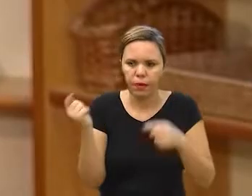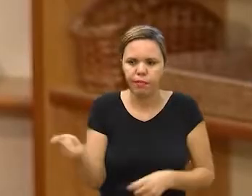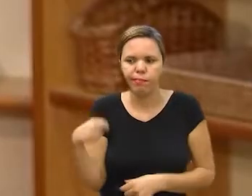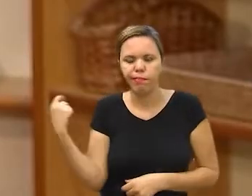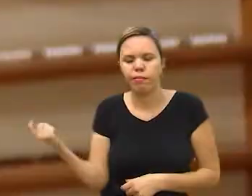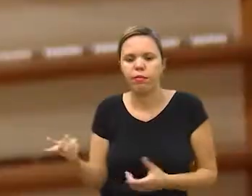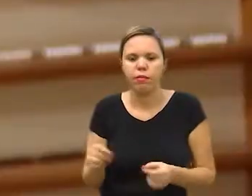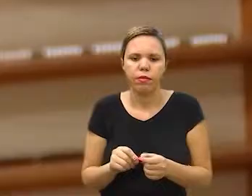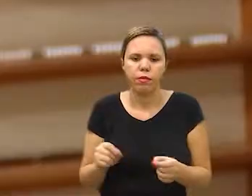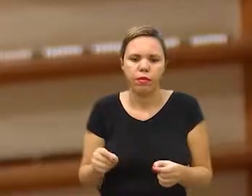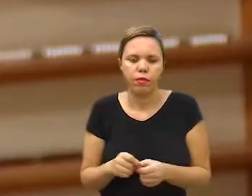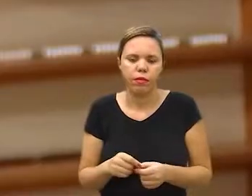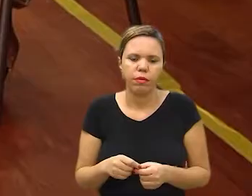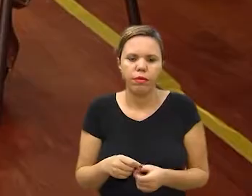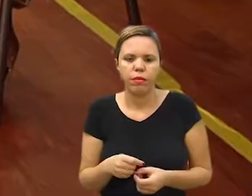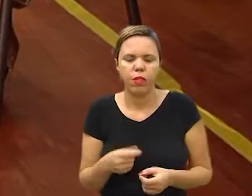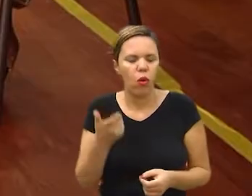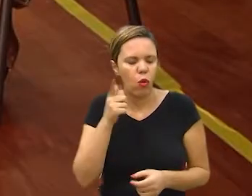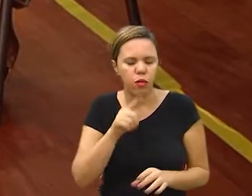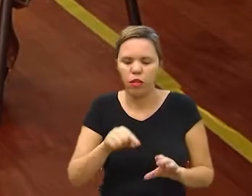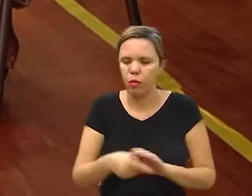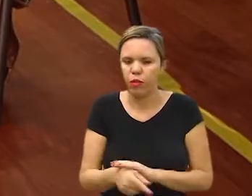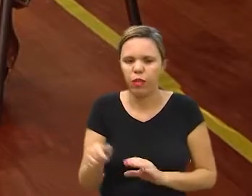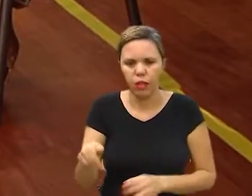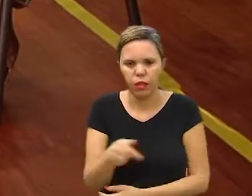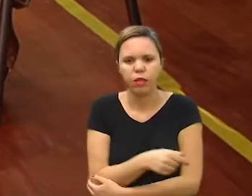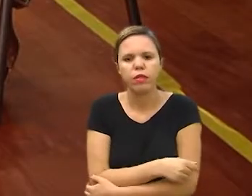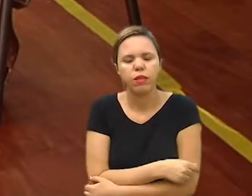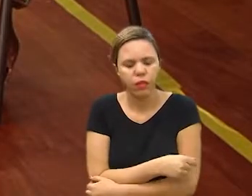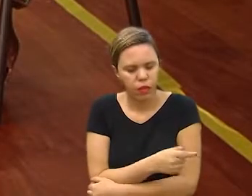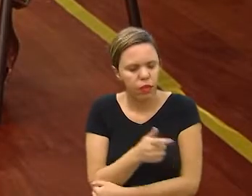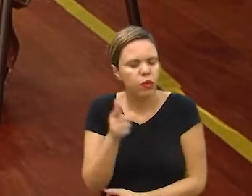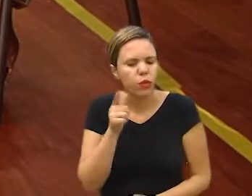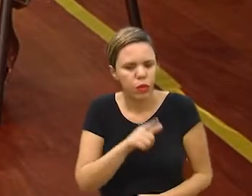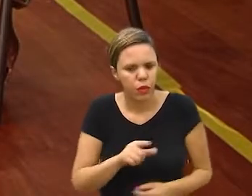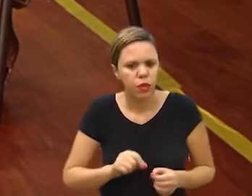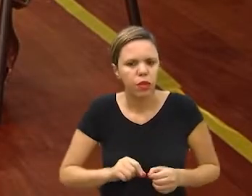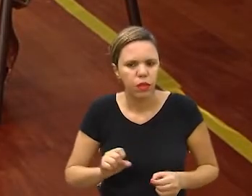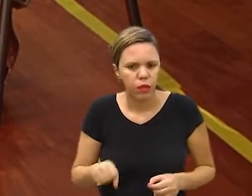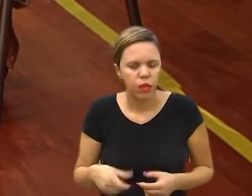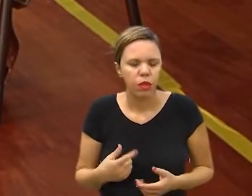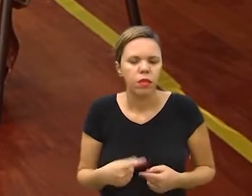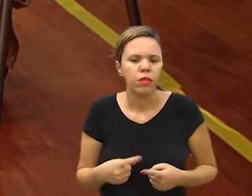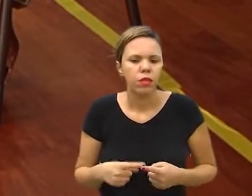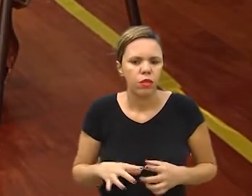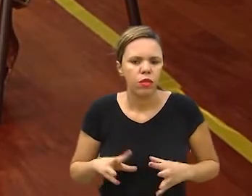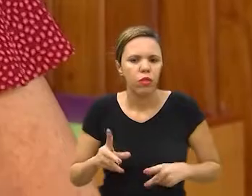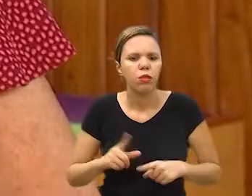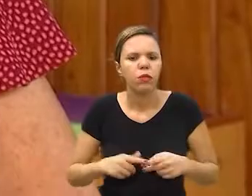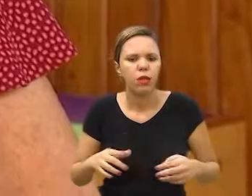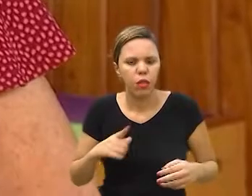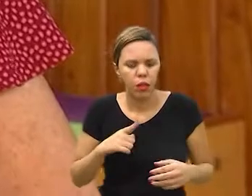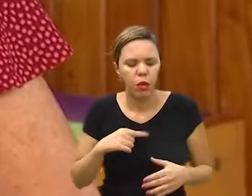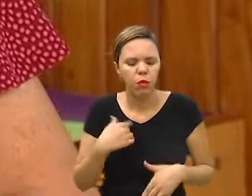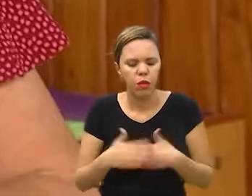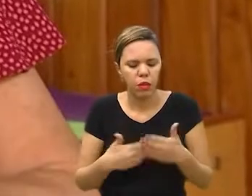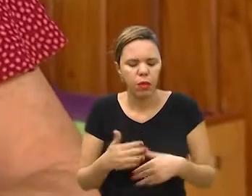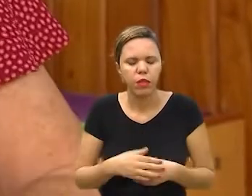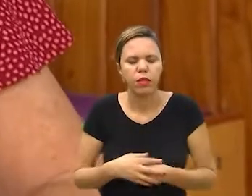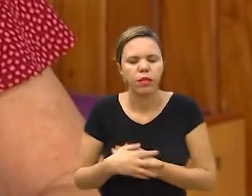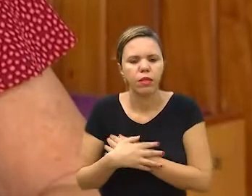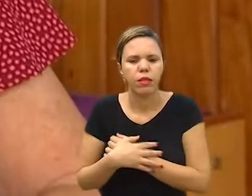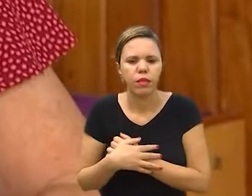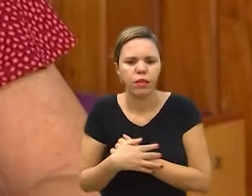pensa uma forma, Não né? consegue aprofundar. E aqui eles conseguem aprofundar, porque todo material tem uma sequência,